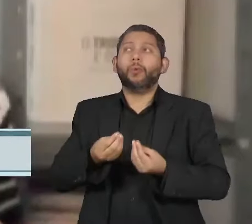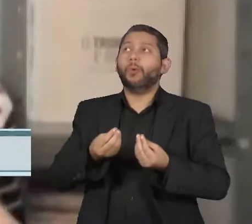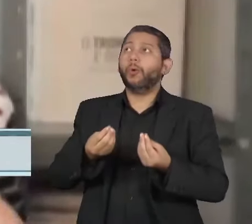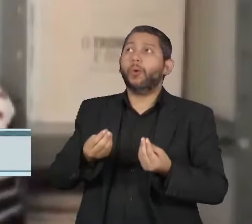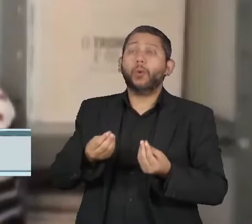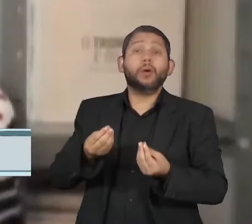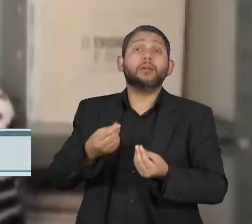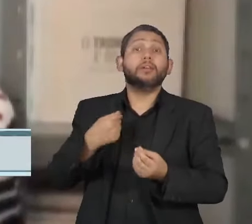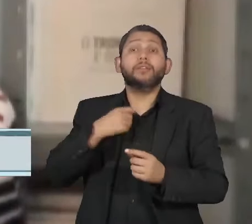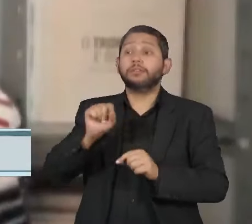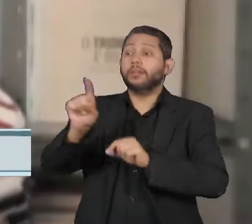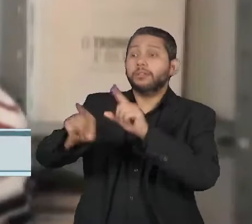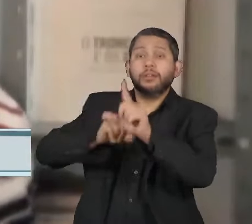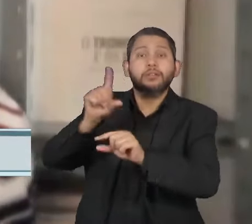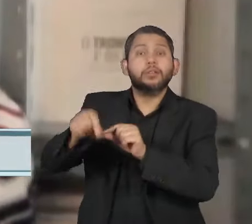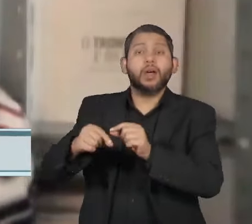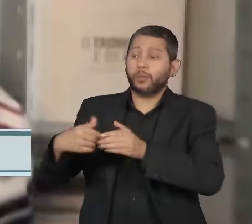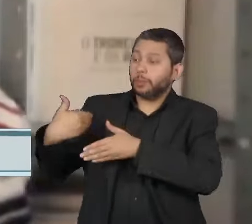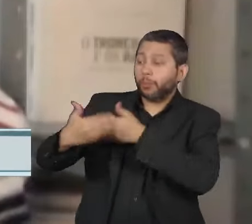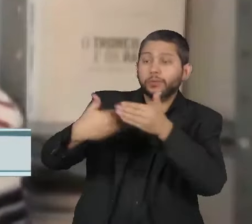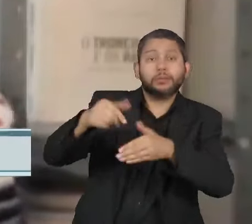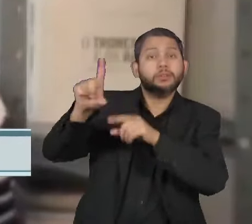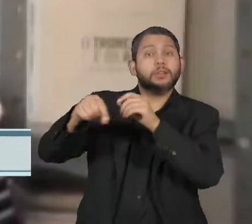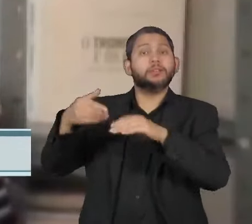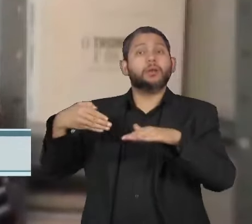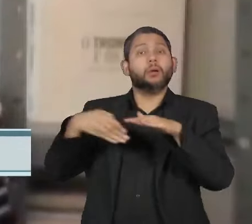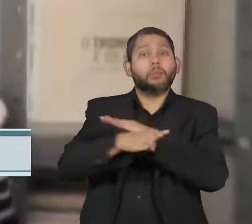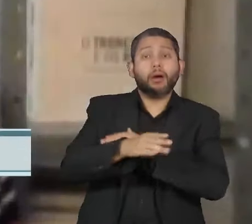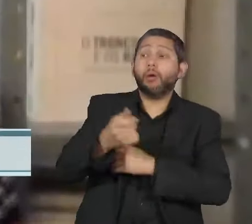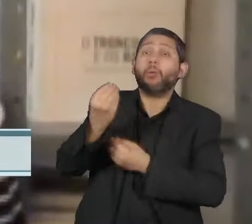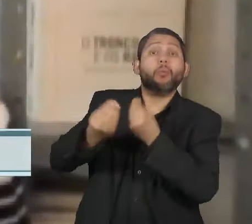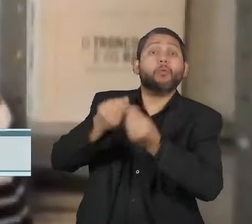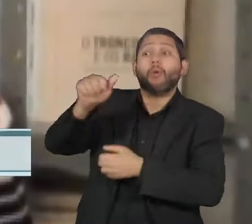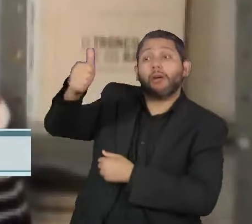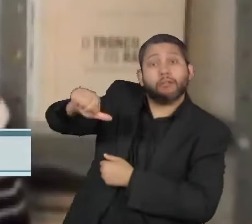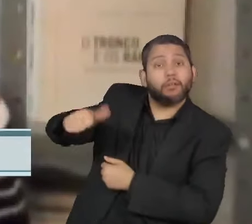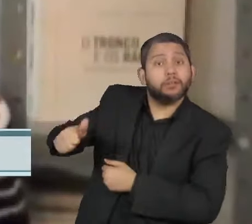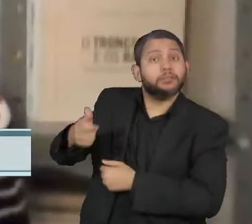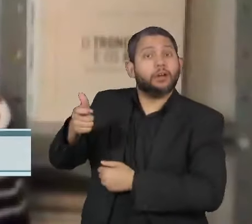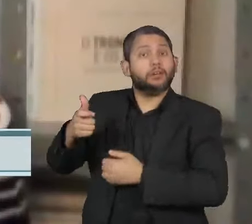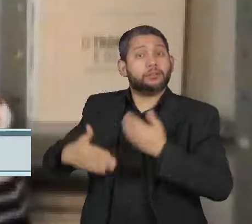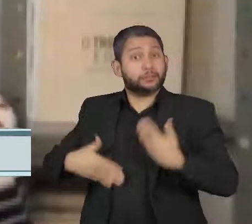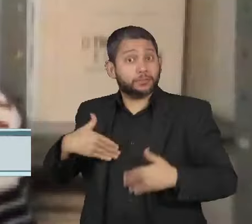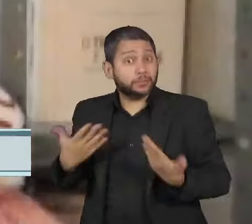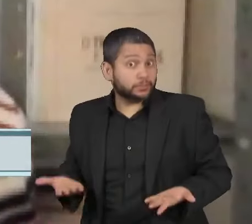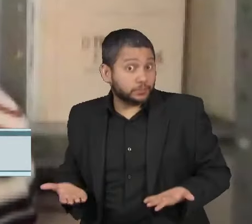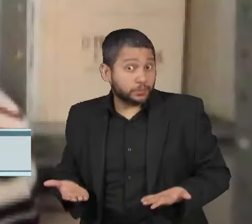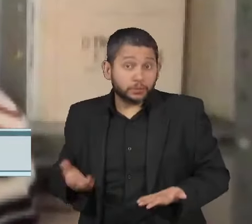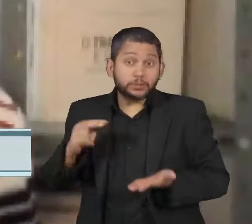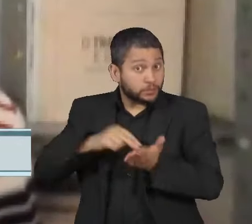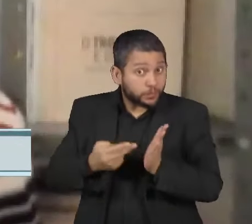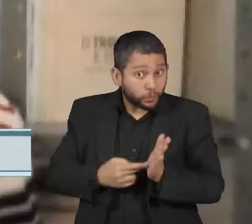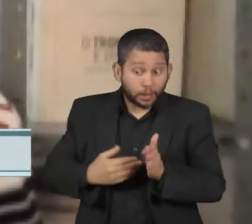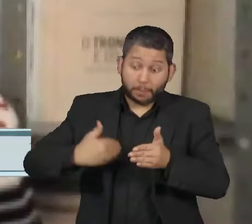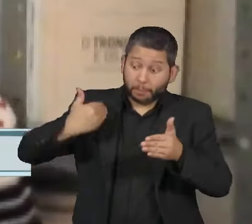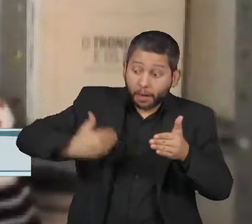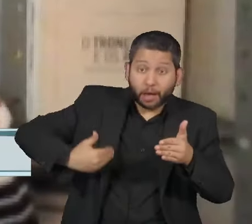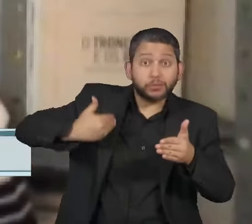o recrutamento, o processo de seleção, de avaliação. Então, isso pode ser entendido como um passo